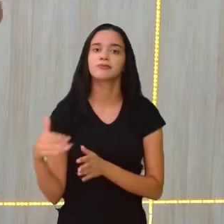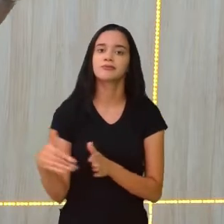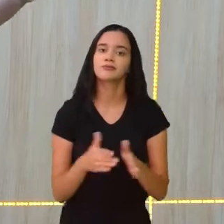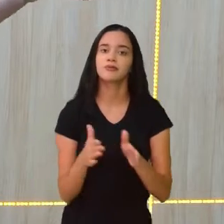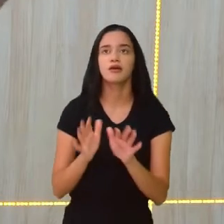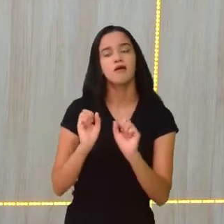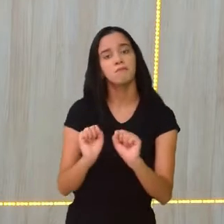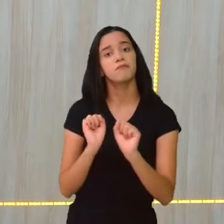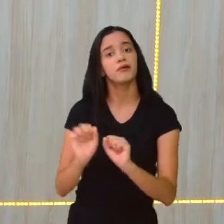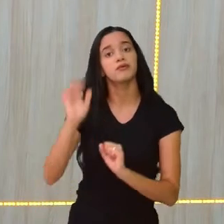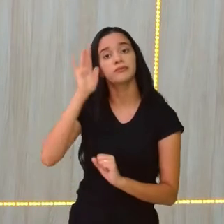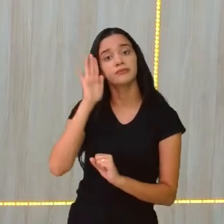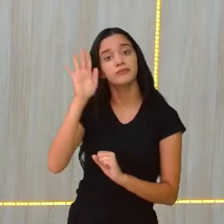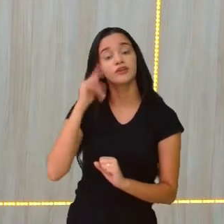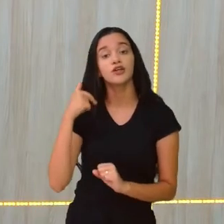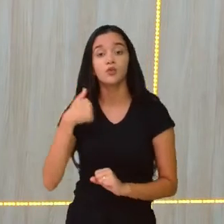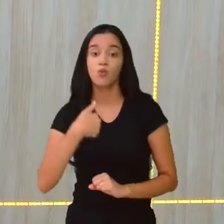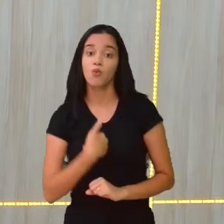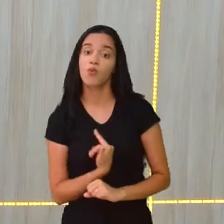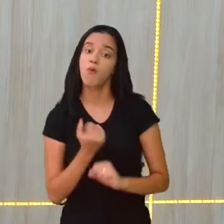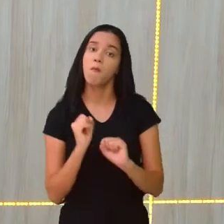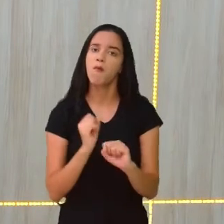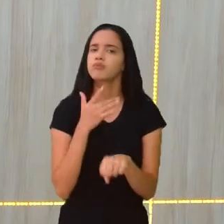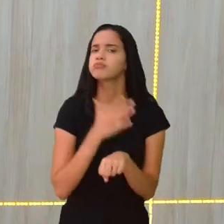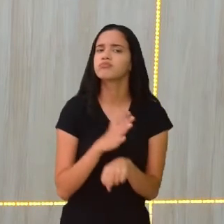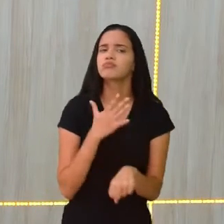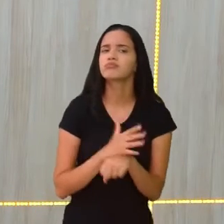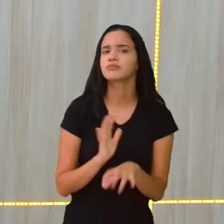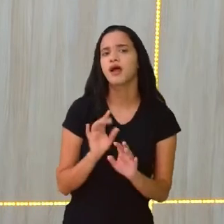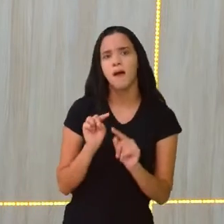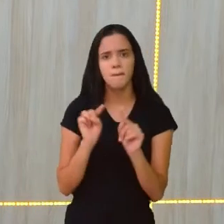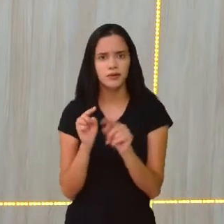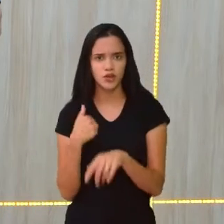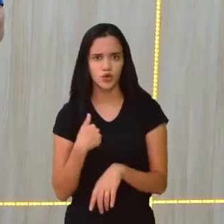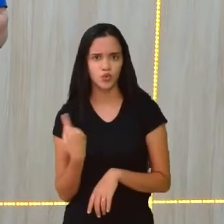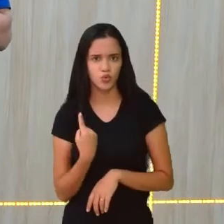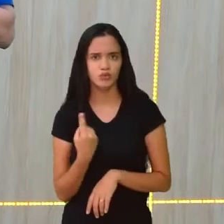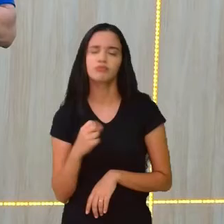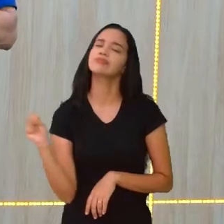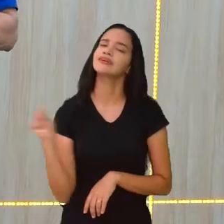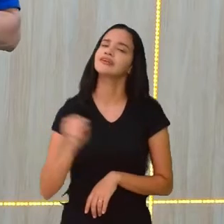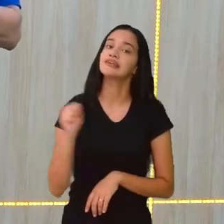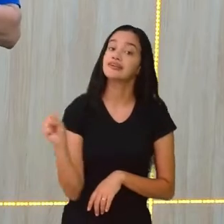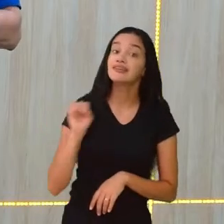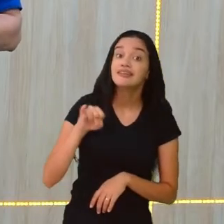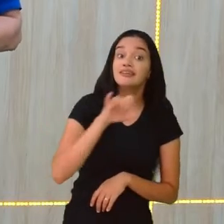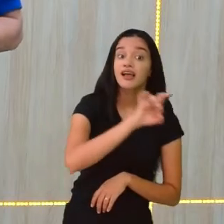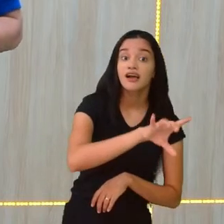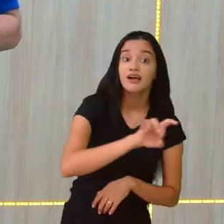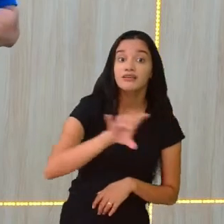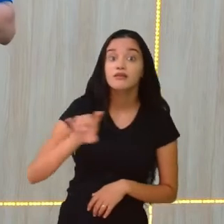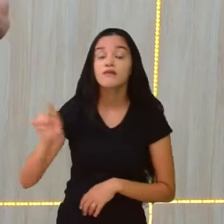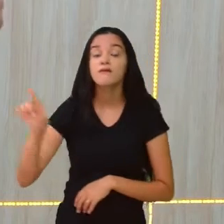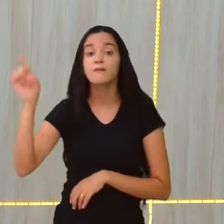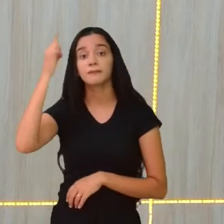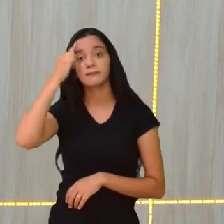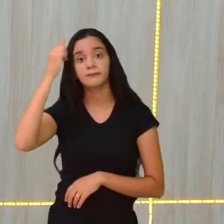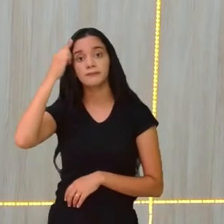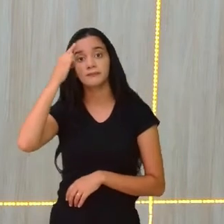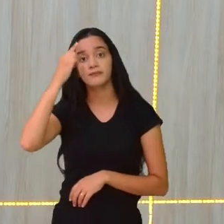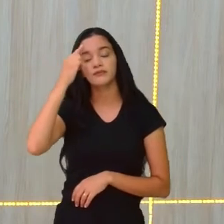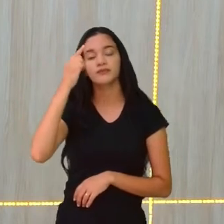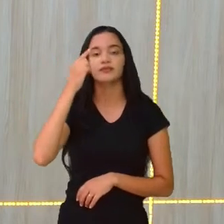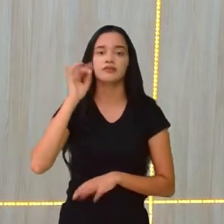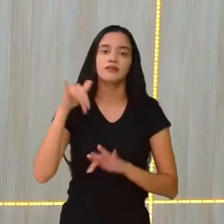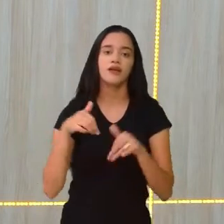pode imaginar o que eu posso fazer, mas eu sozinha, sim, se cada um pensar e